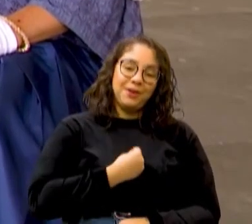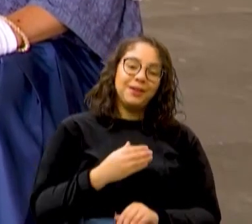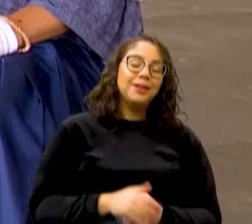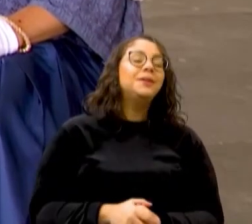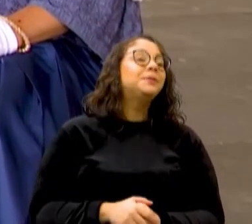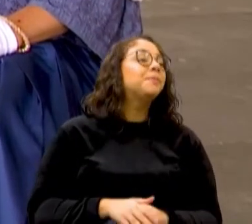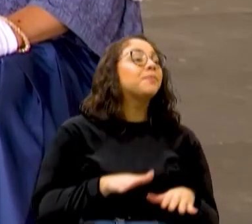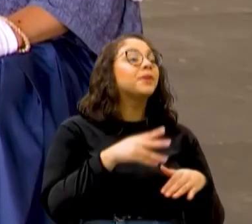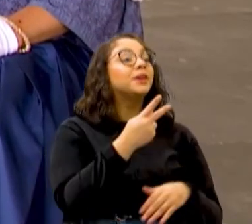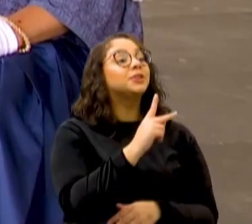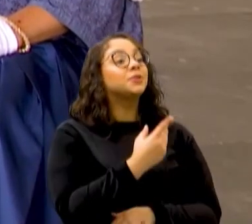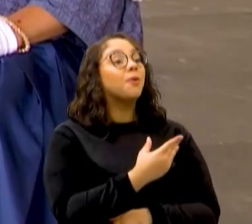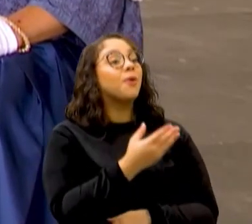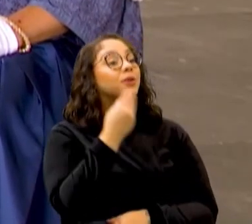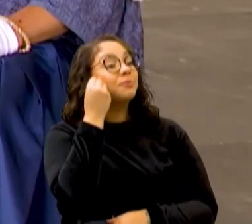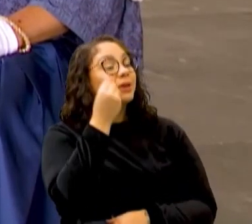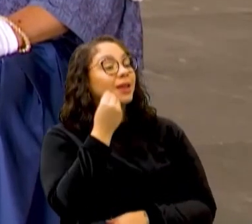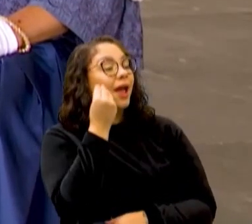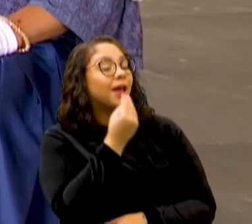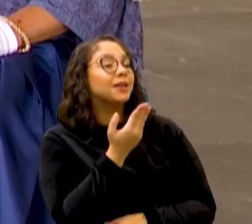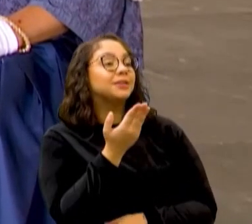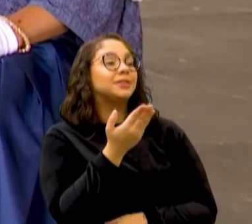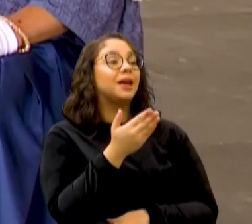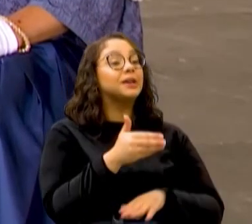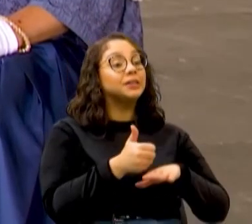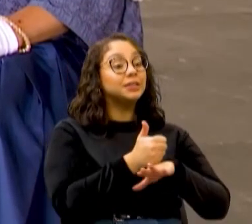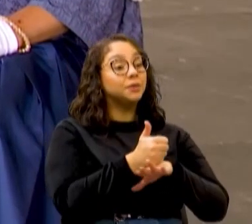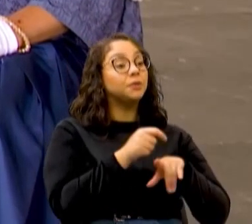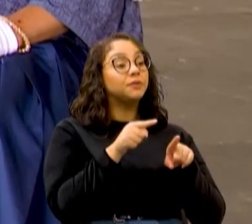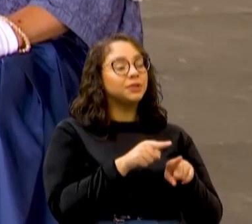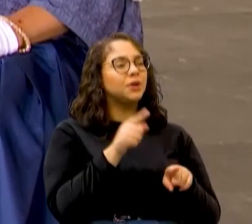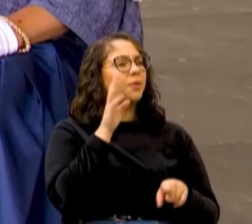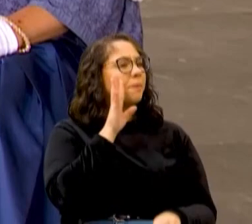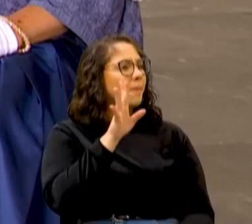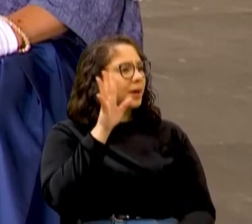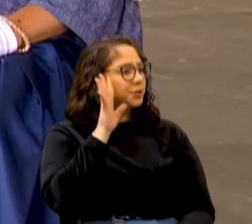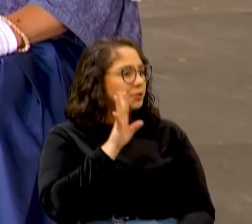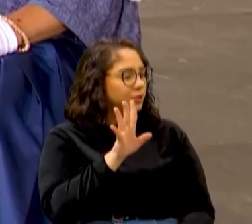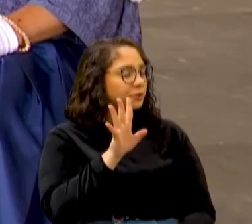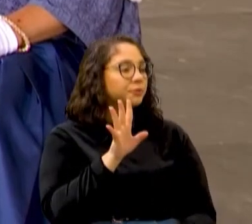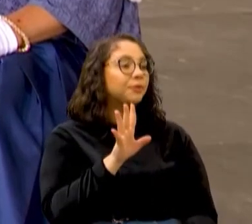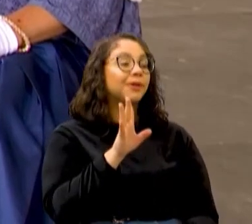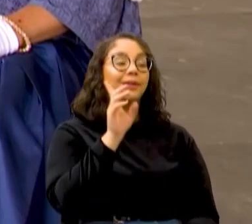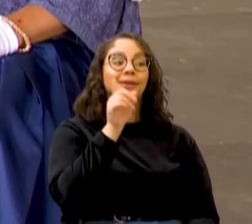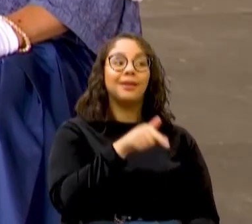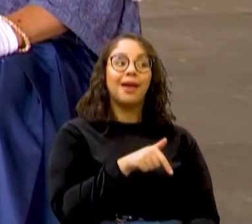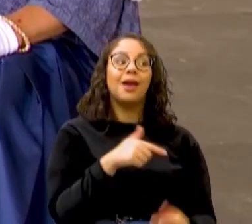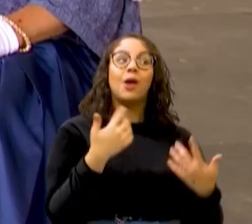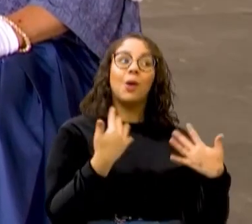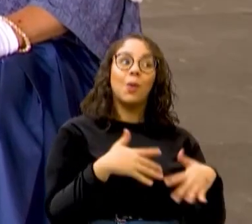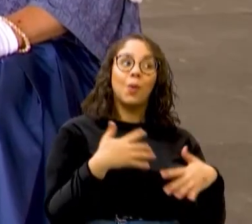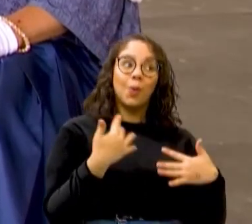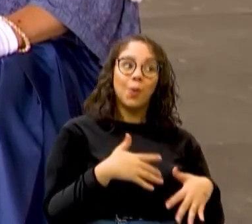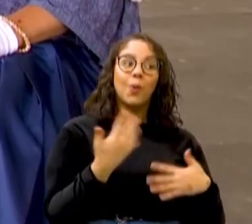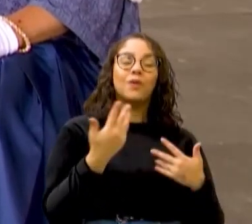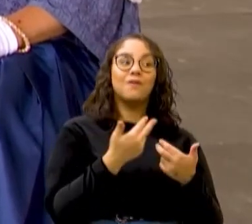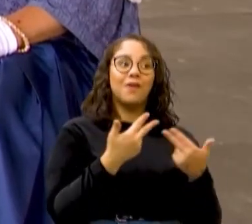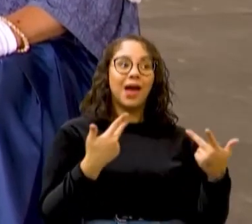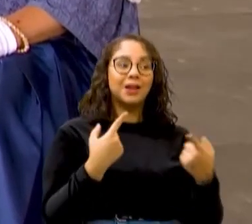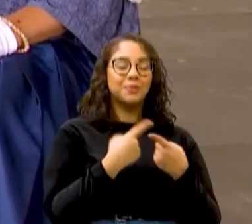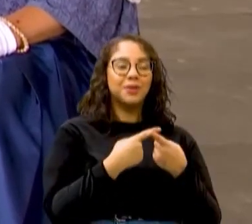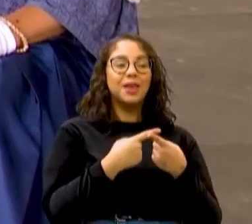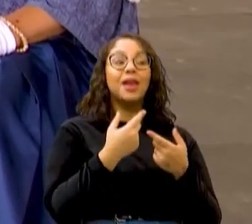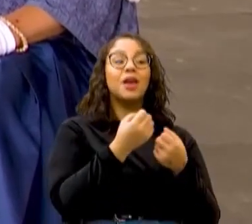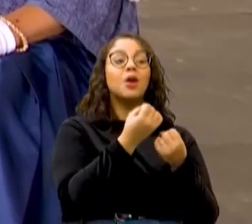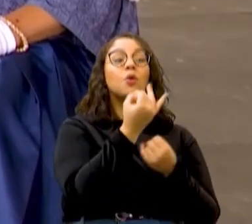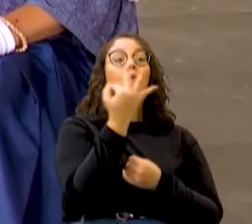e a sua experiência na nessa profissão Imagino que Deva ser muitas porque